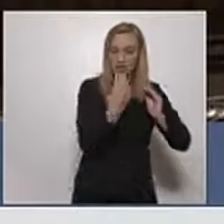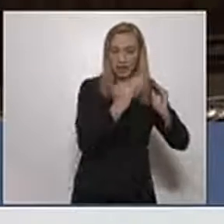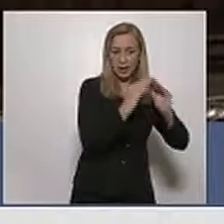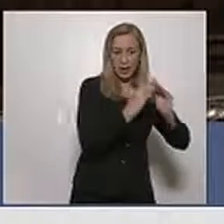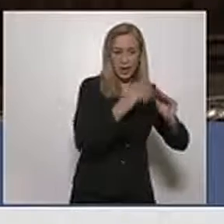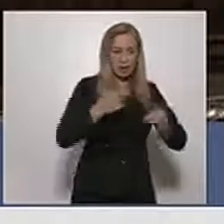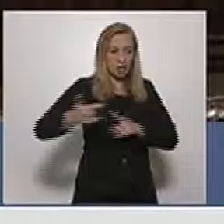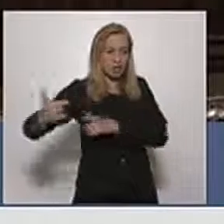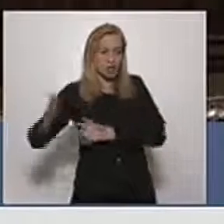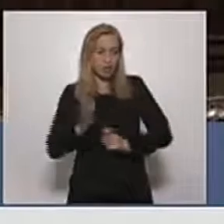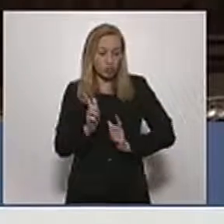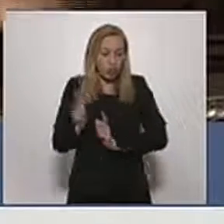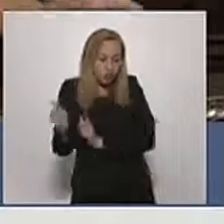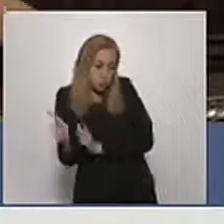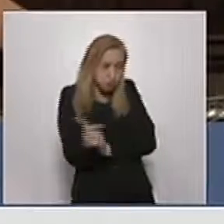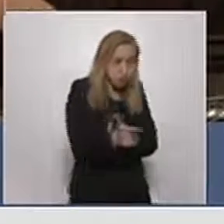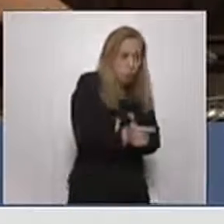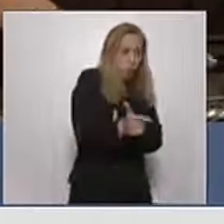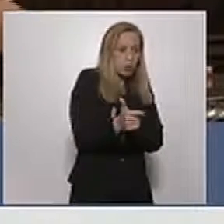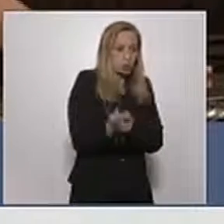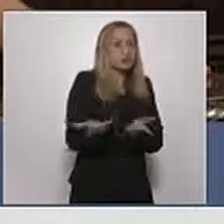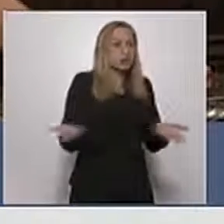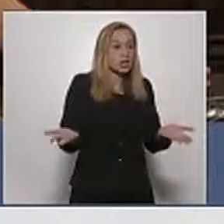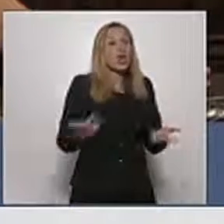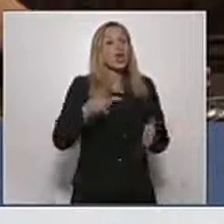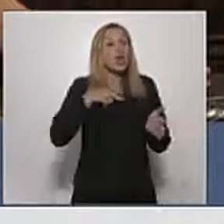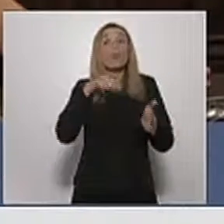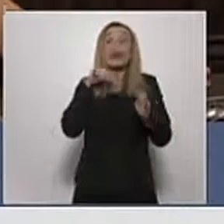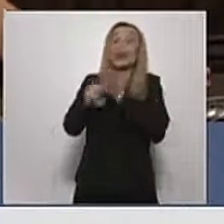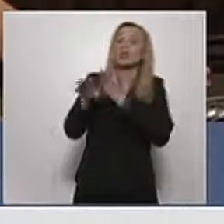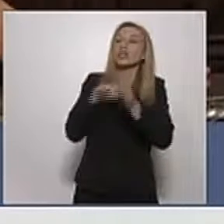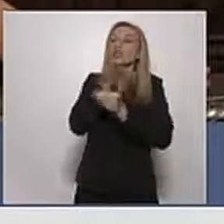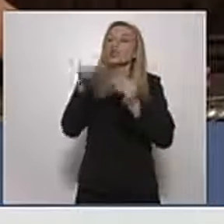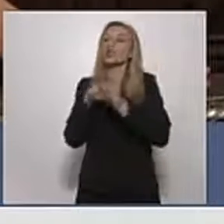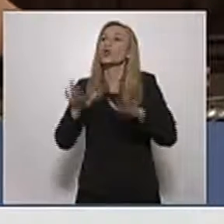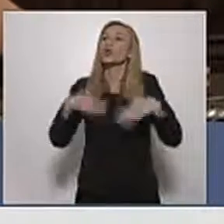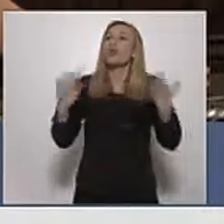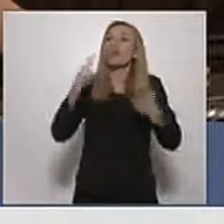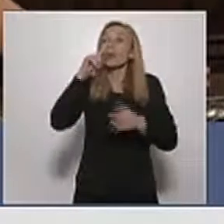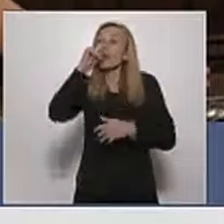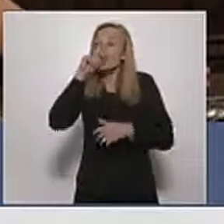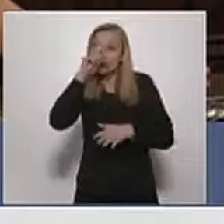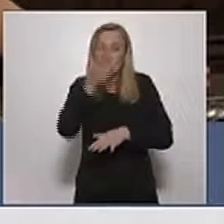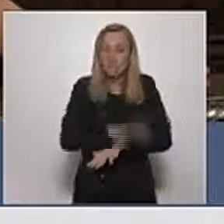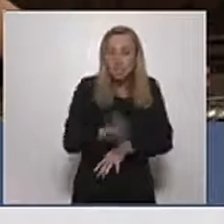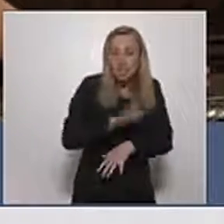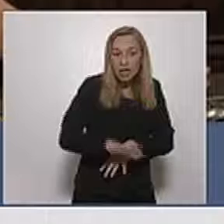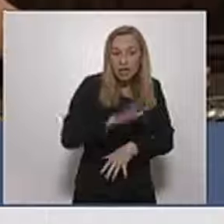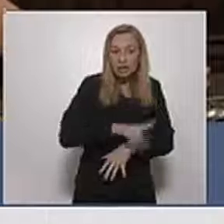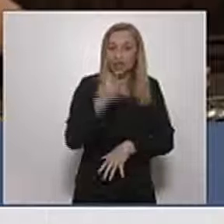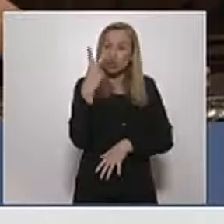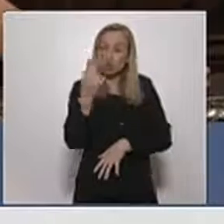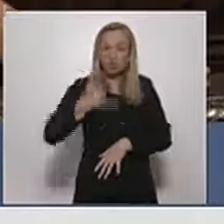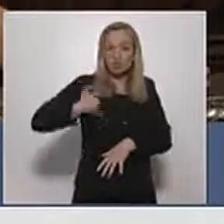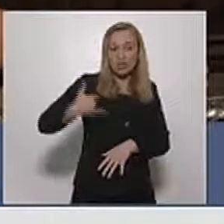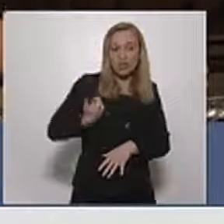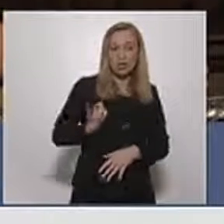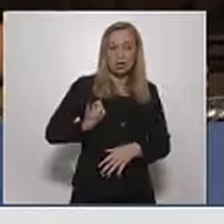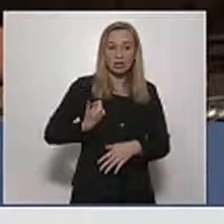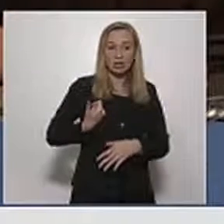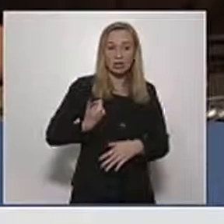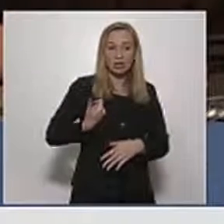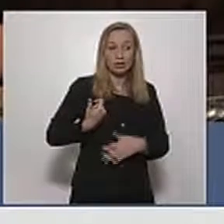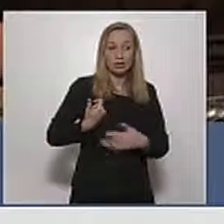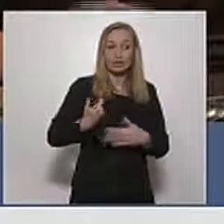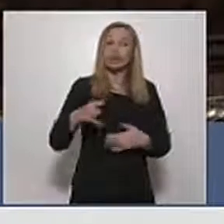anos? Eu pergunto a todos e todas, qual é o risco que uma criança de 2 anos oferece a um